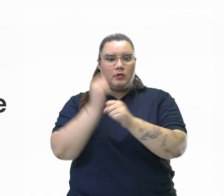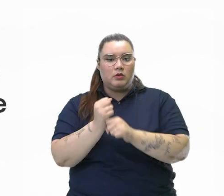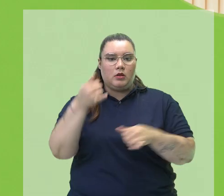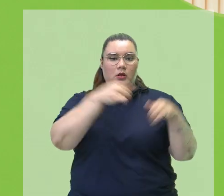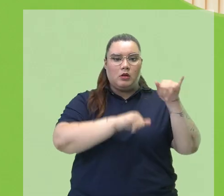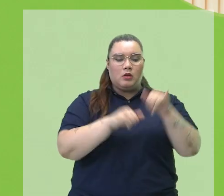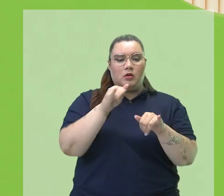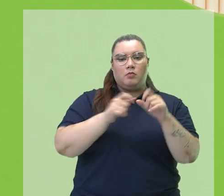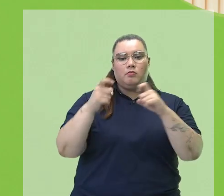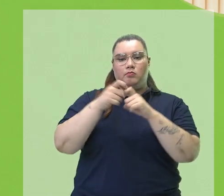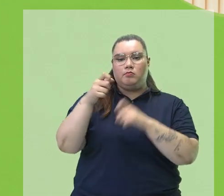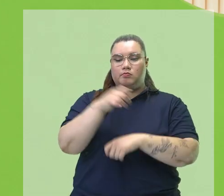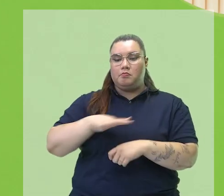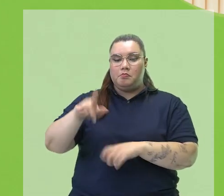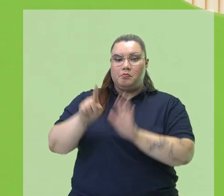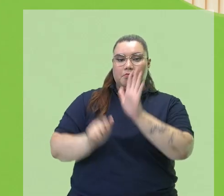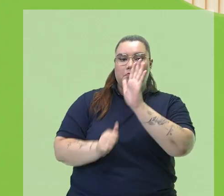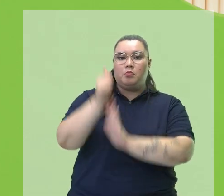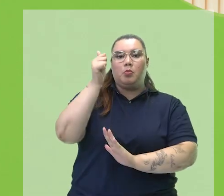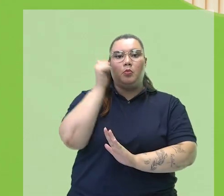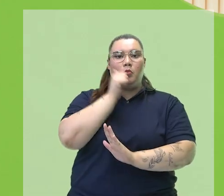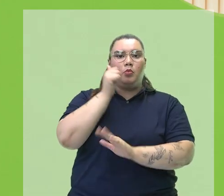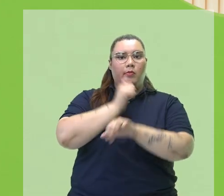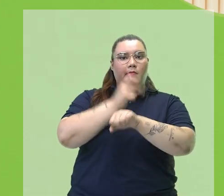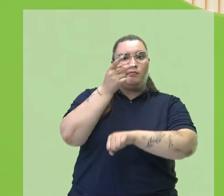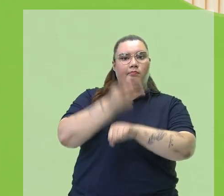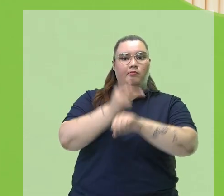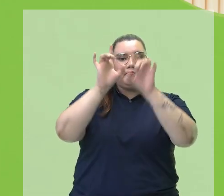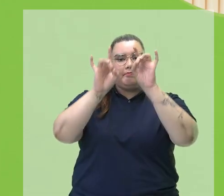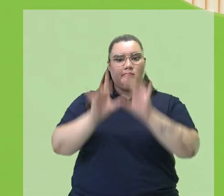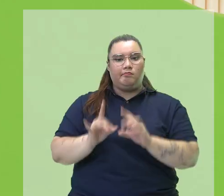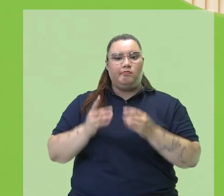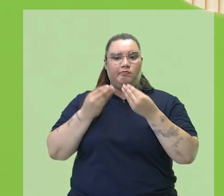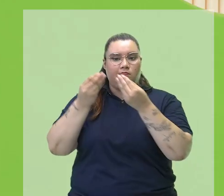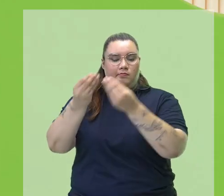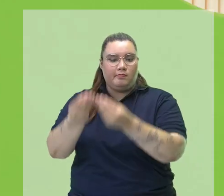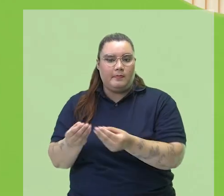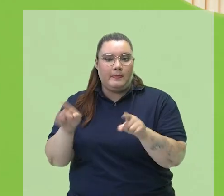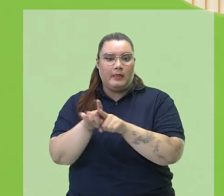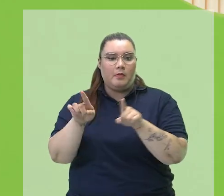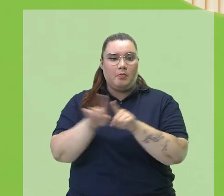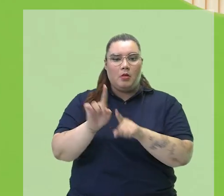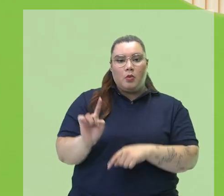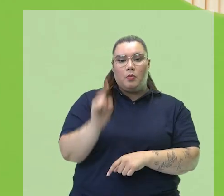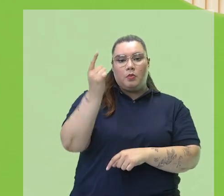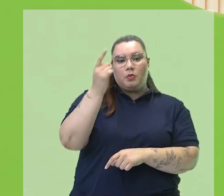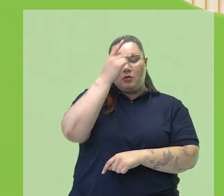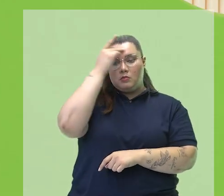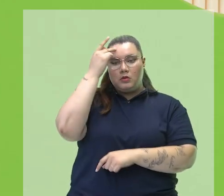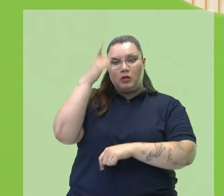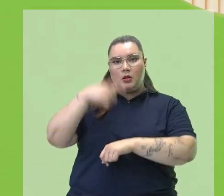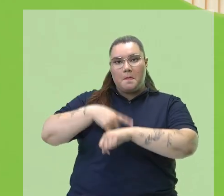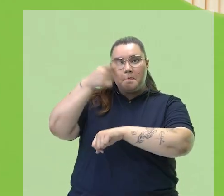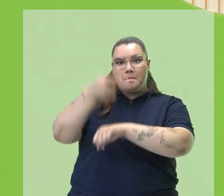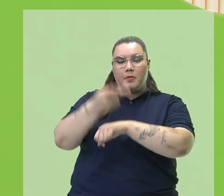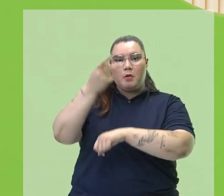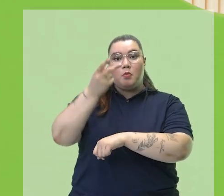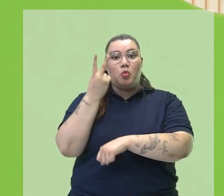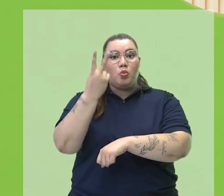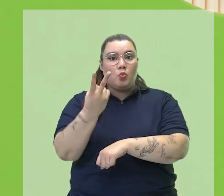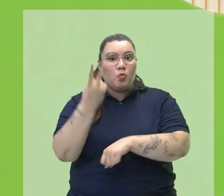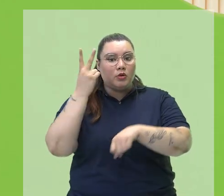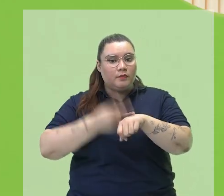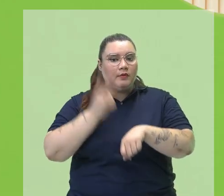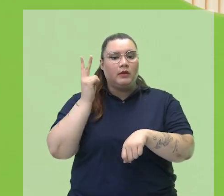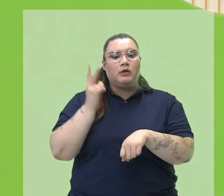a química e a medicina. Ela foi a primeira mulher a ganhar um prêmio Nobel, além de ser a única pessoa a ser